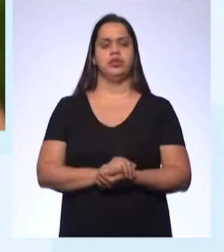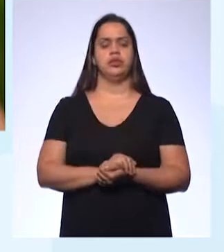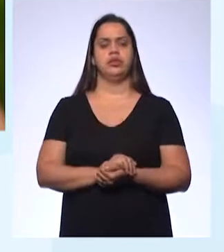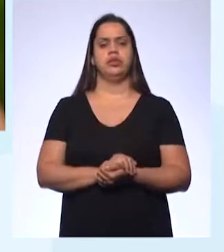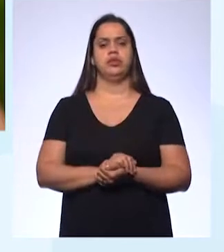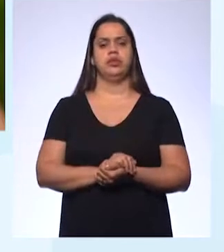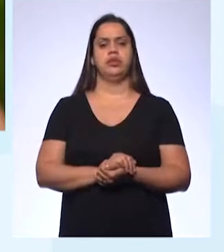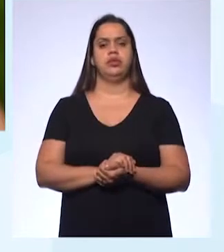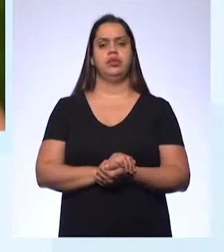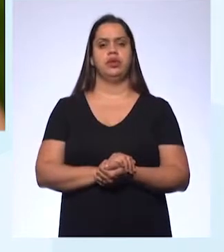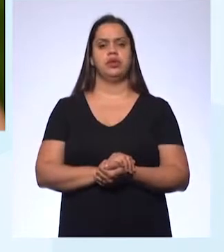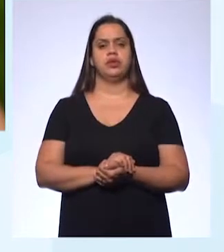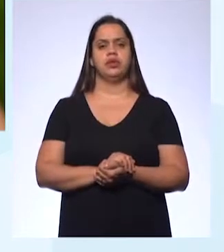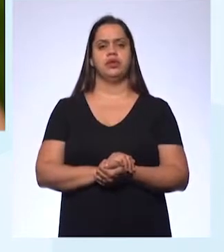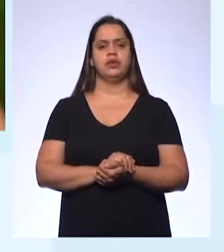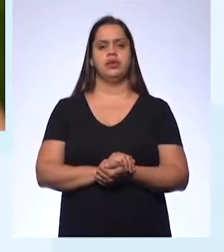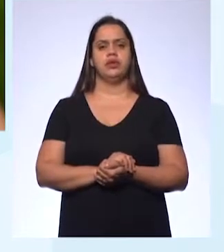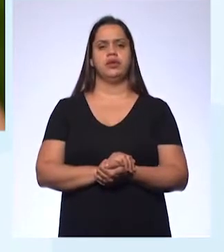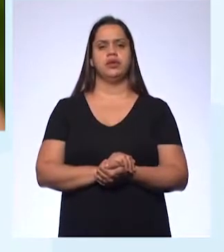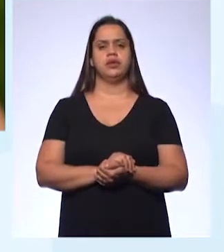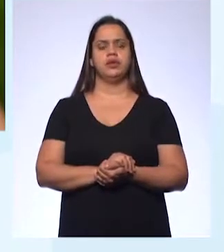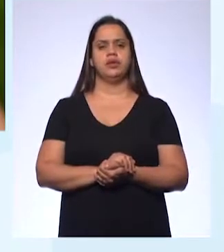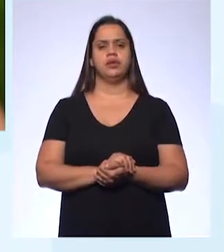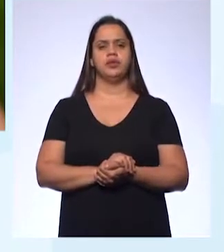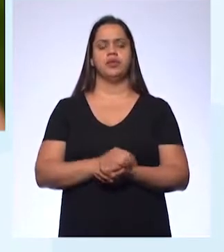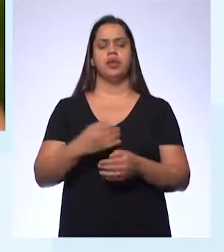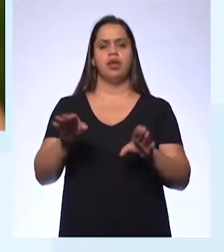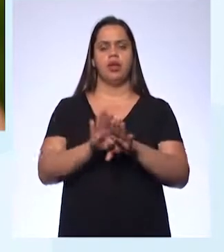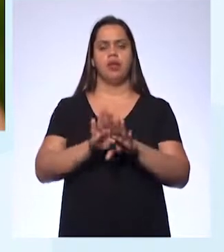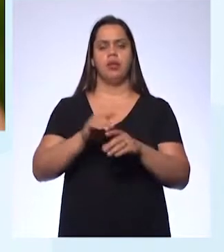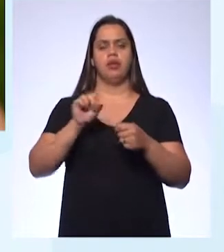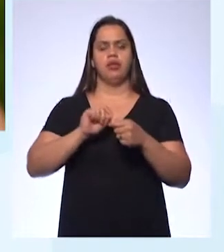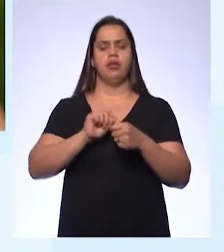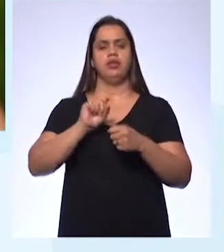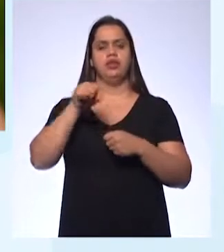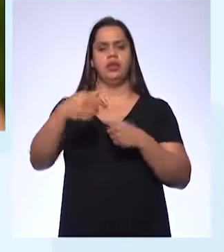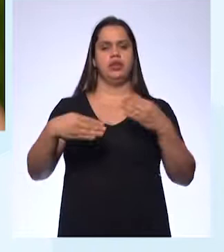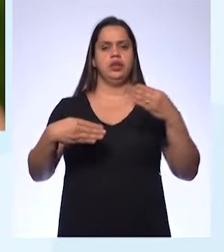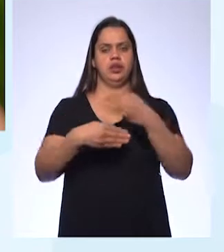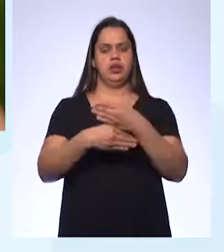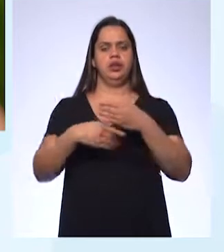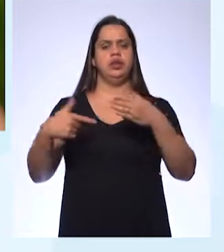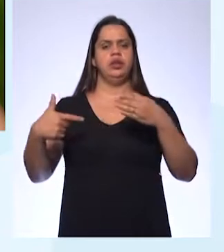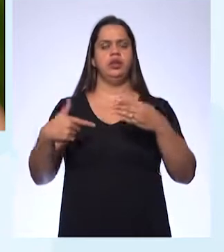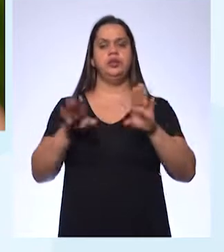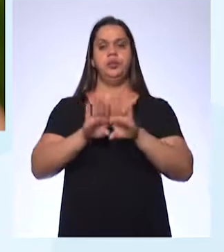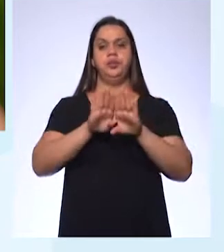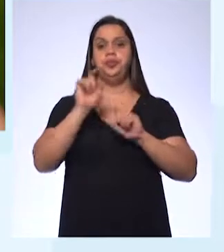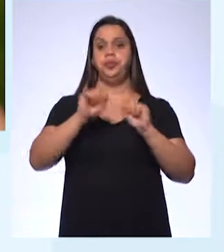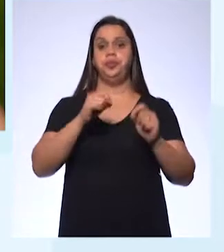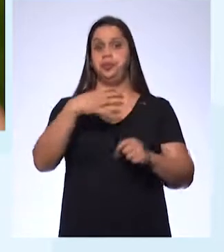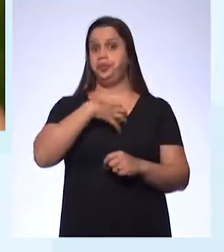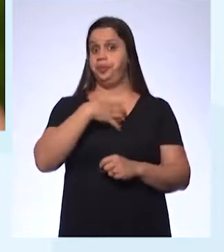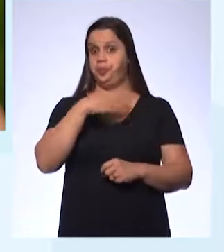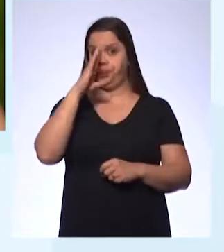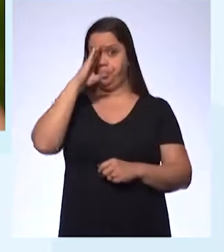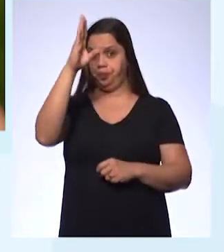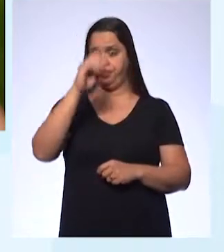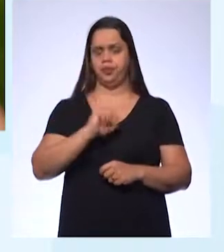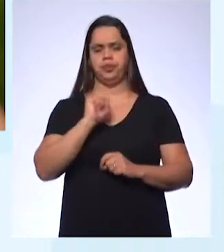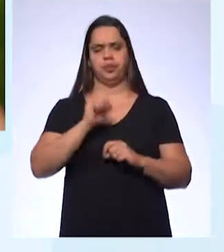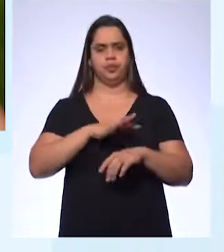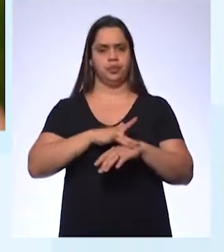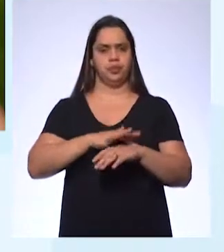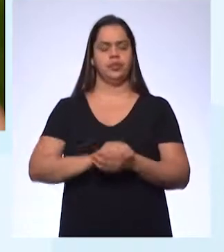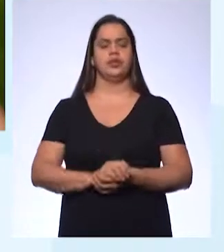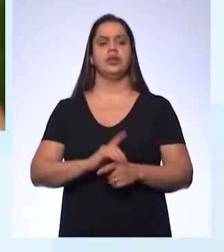malária, se eu não me engano, eu fiz até um slidezinho depois aí com os principais sintomas. Mas você vai ter